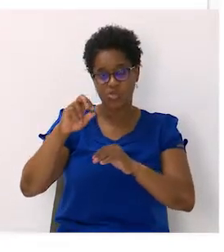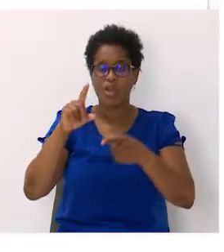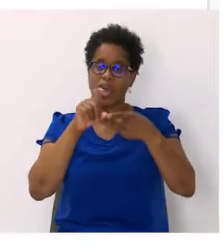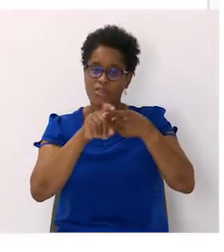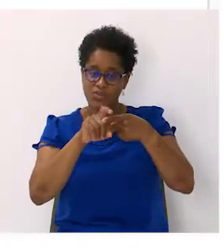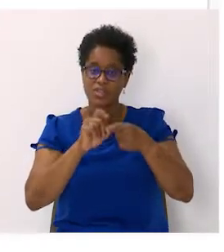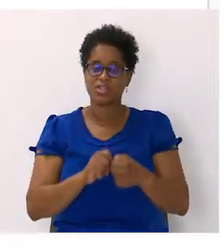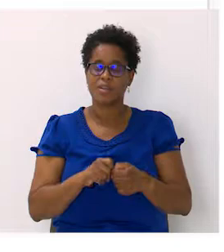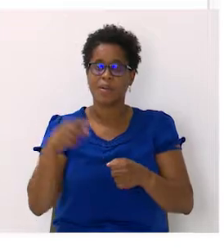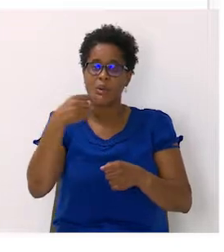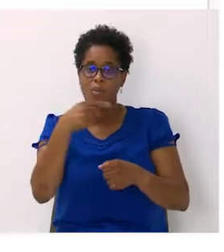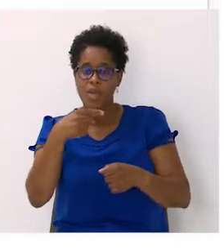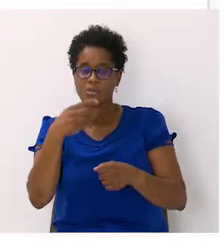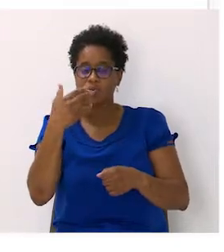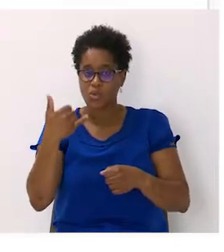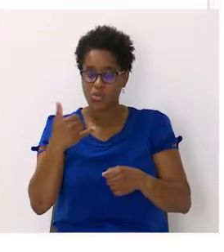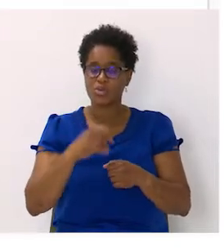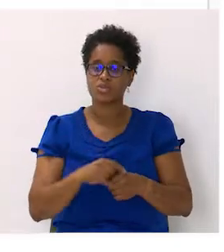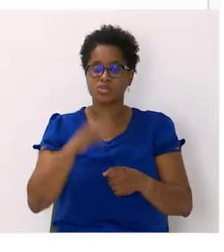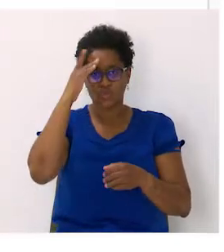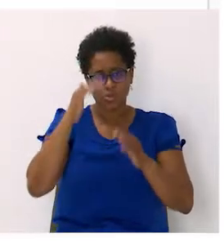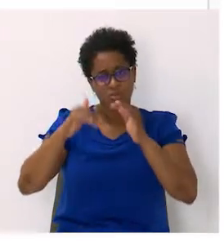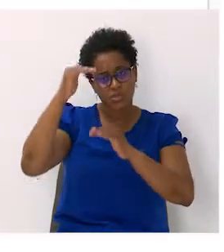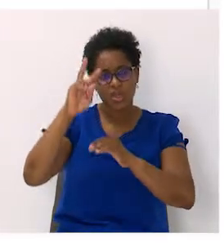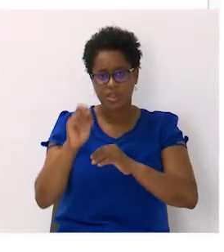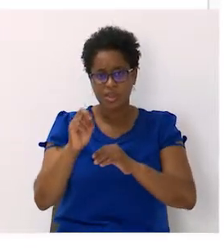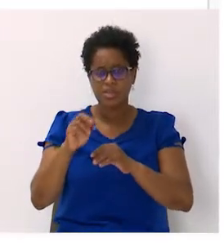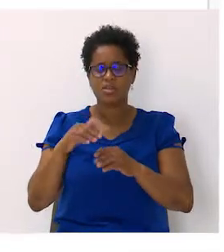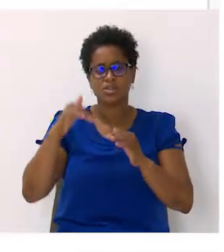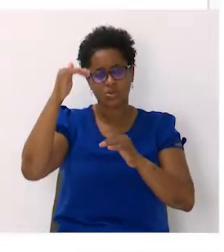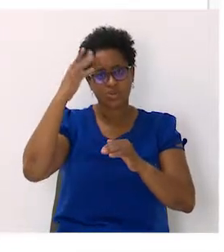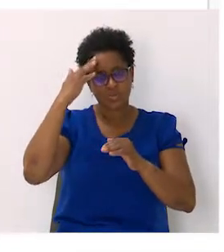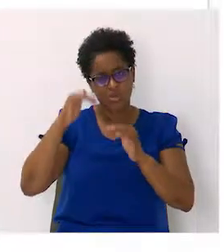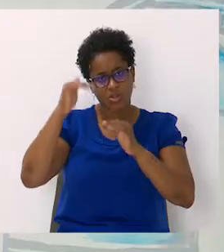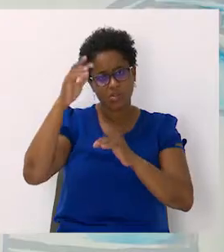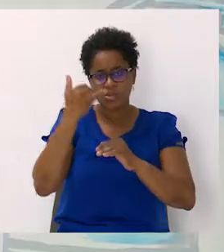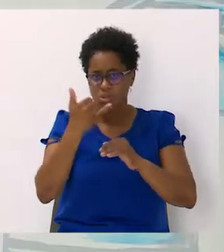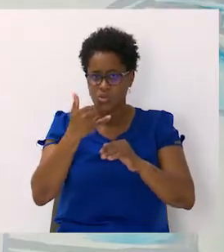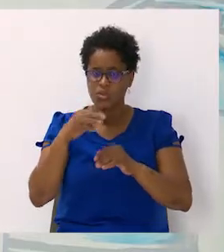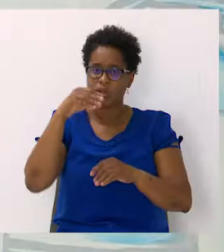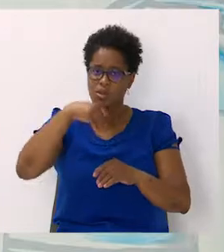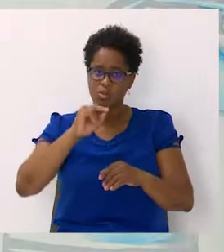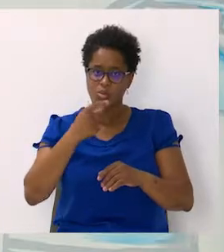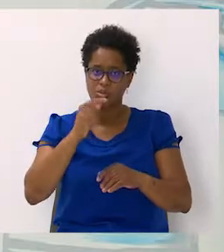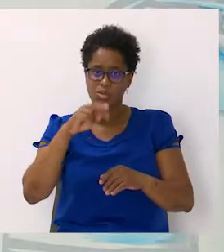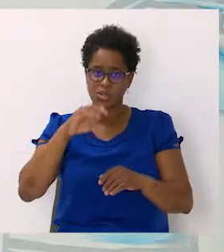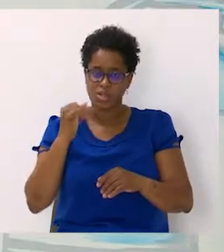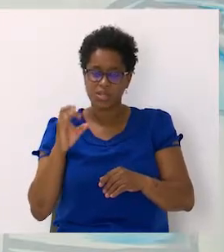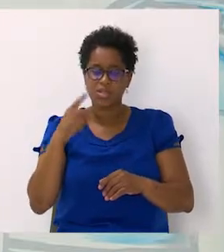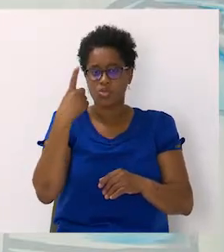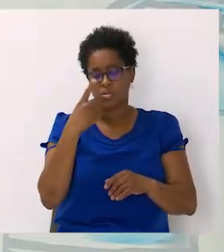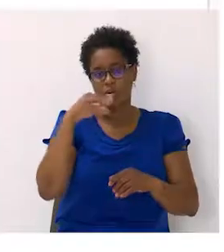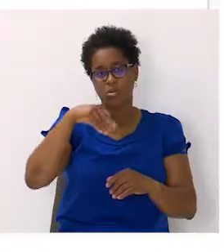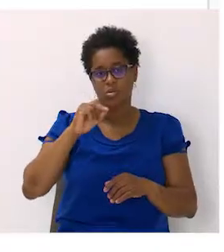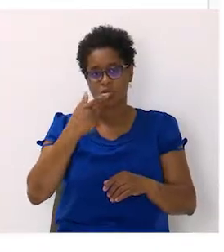a dividir por menos 2 de expoente 3 de expoente 2, potência de uma